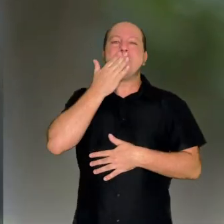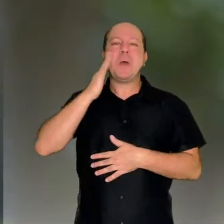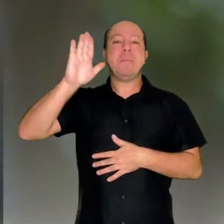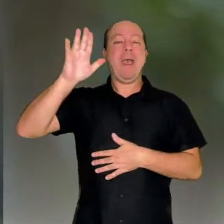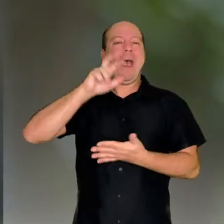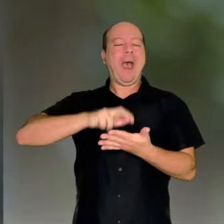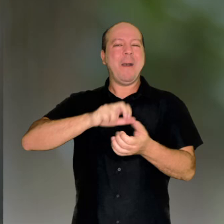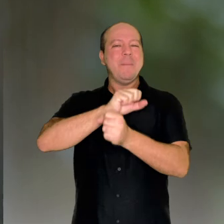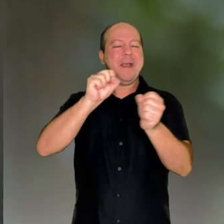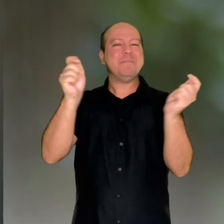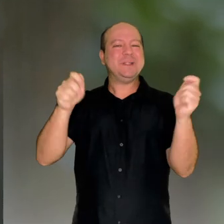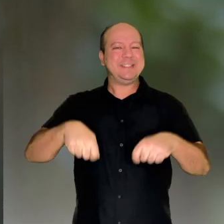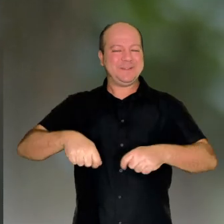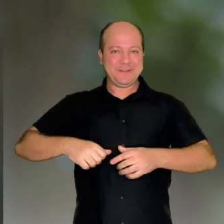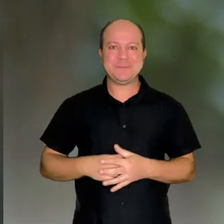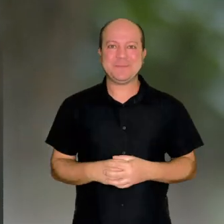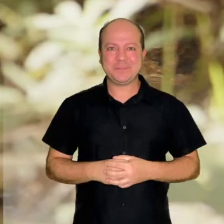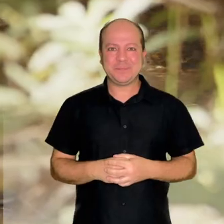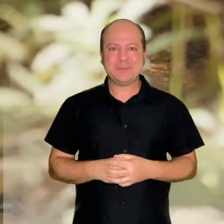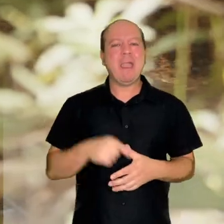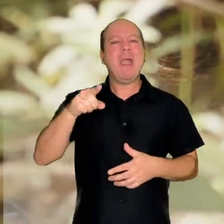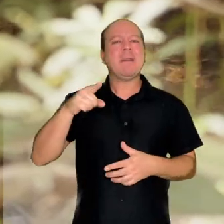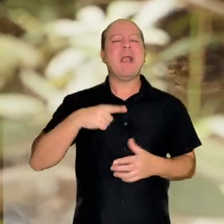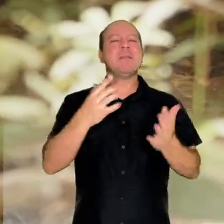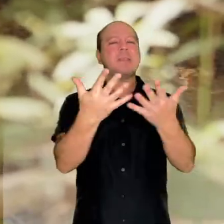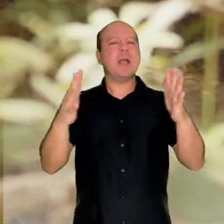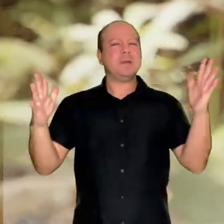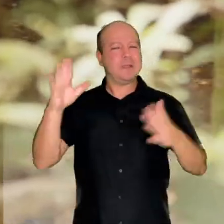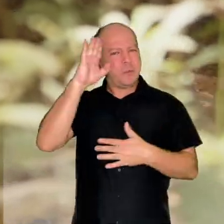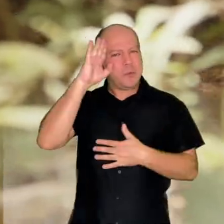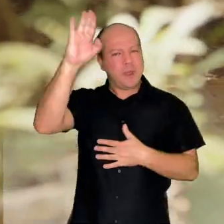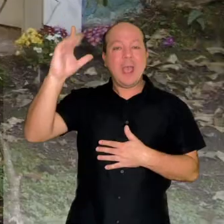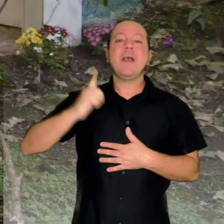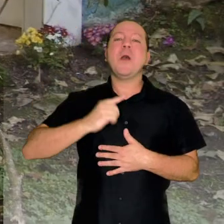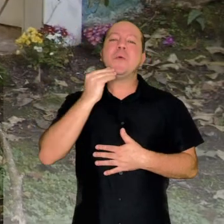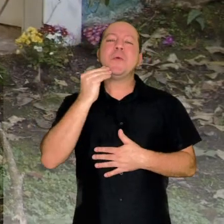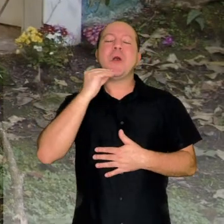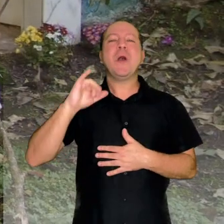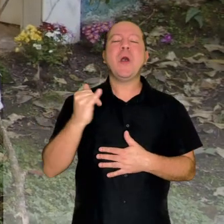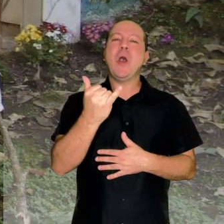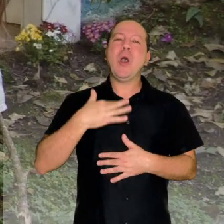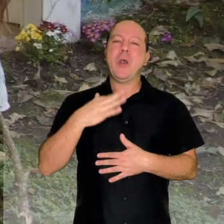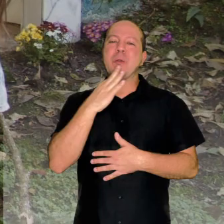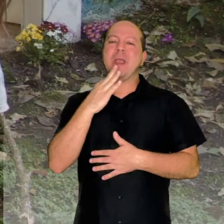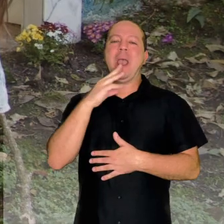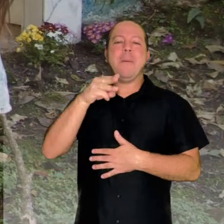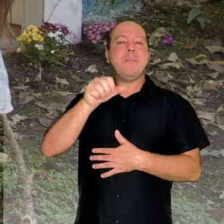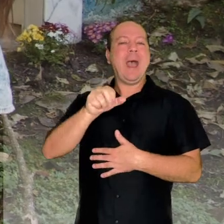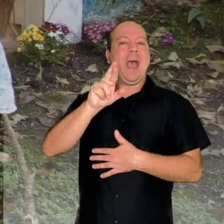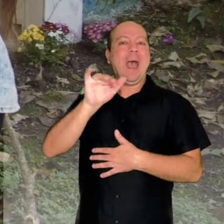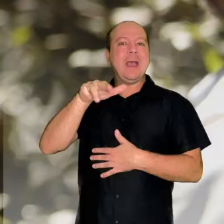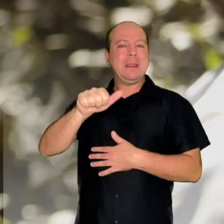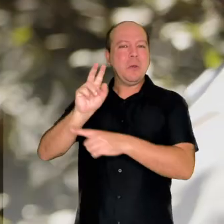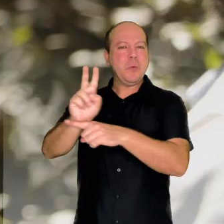mas a promessa de um amanhã possível. Aqui, onde a natureza é mestra, tivemos a oportunidade de conhecer Marina